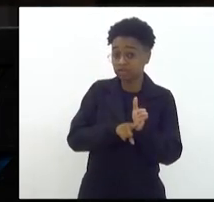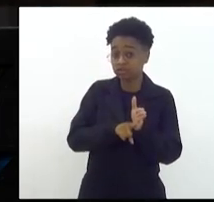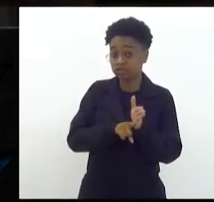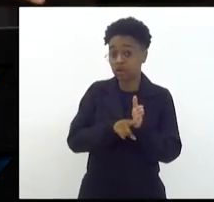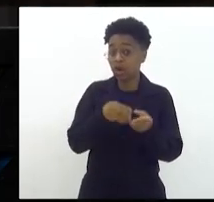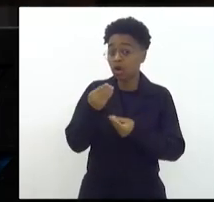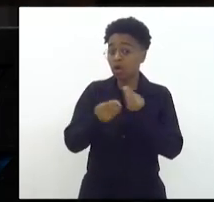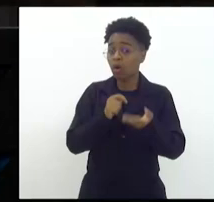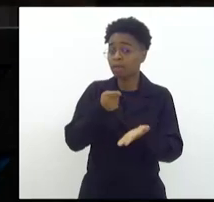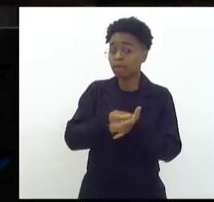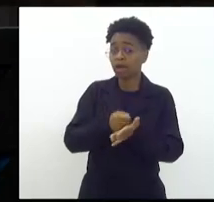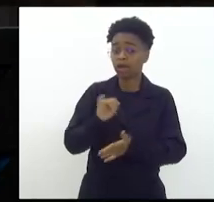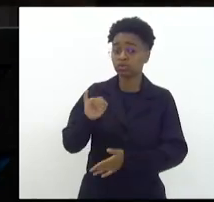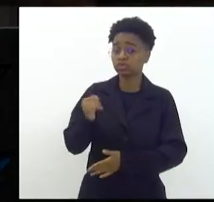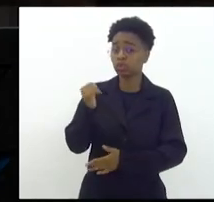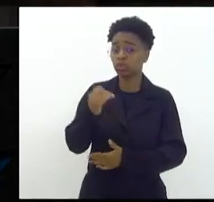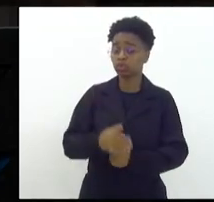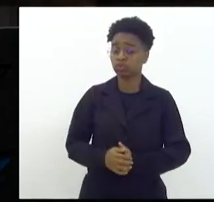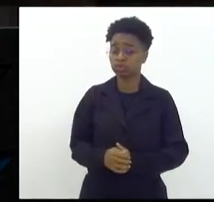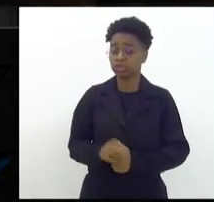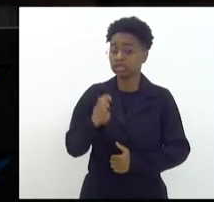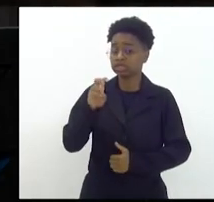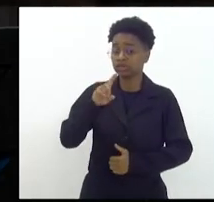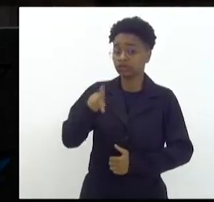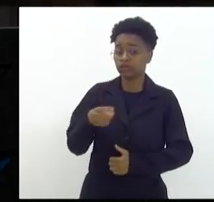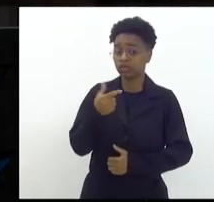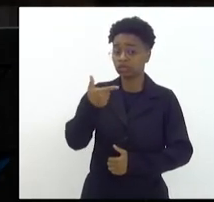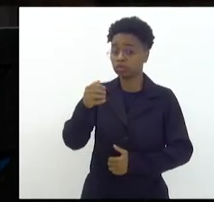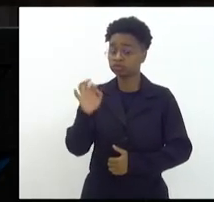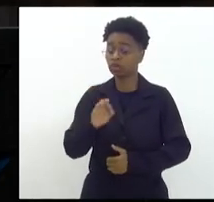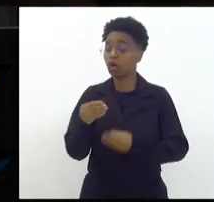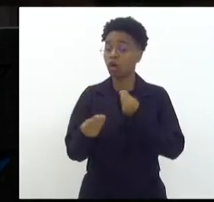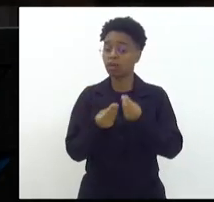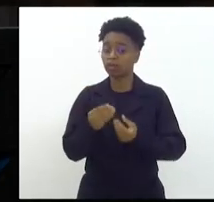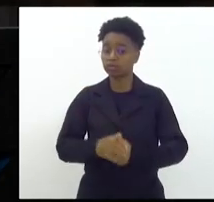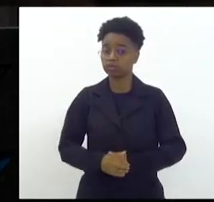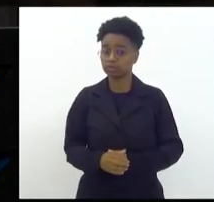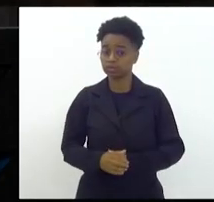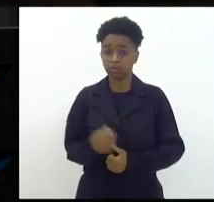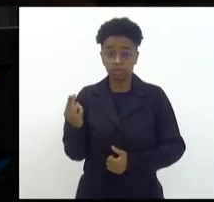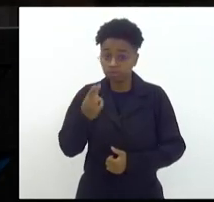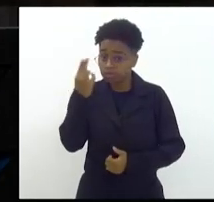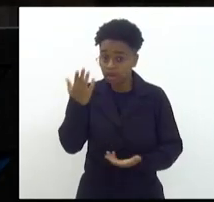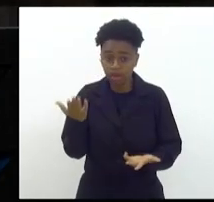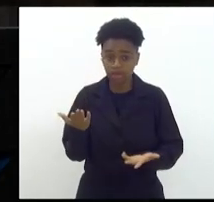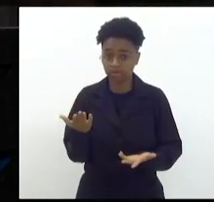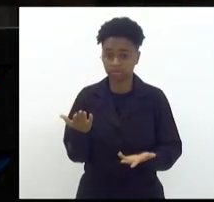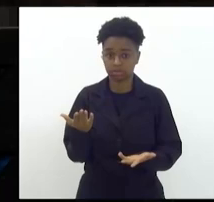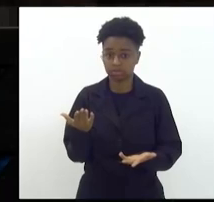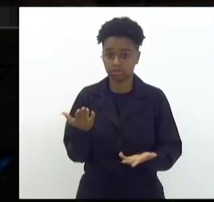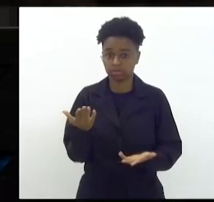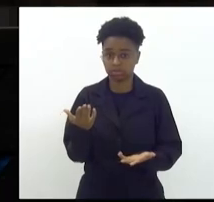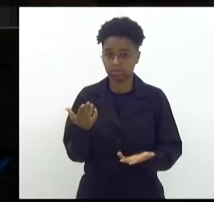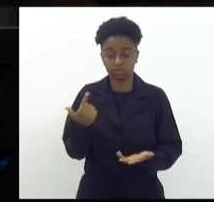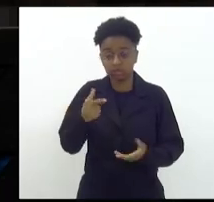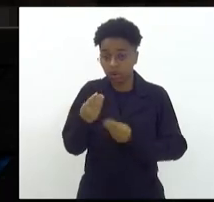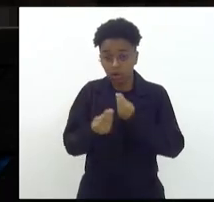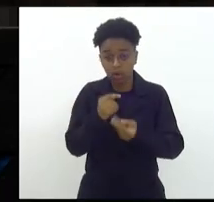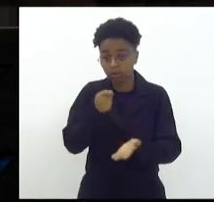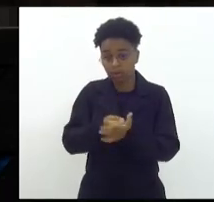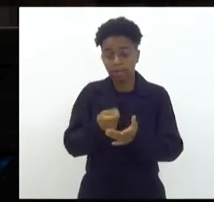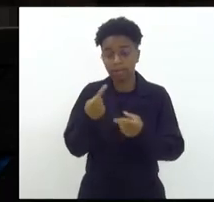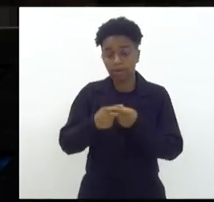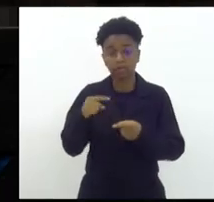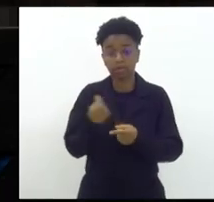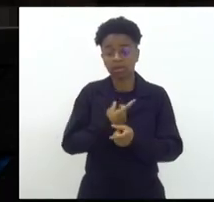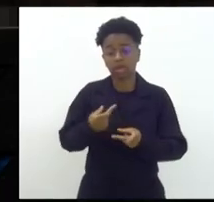é que eu posso pagar juro Real de 5.2 por cento não vai dar certo Seremos sempre